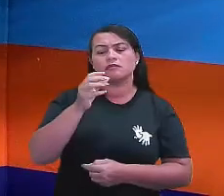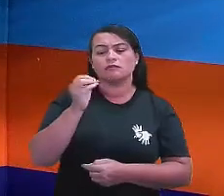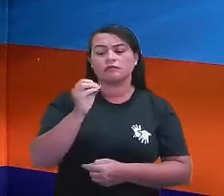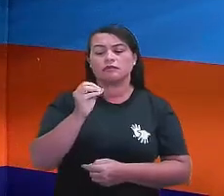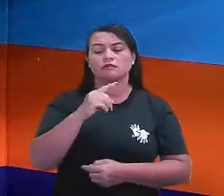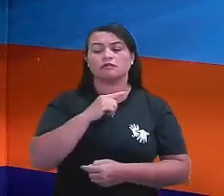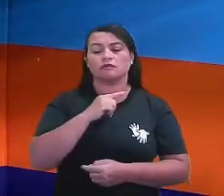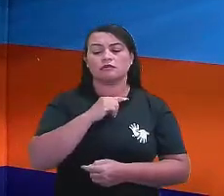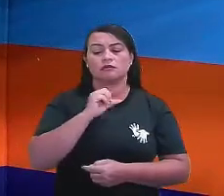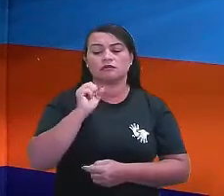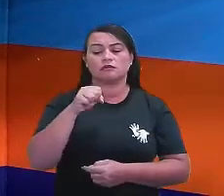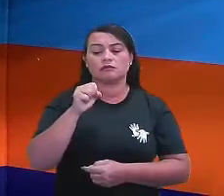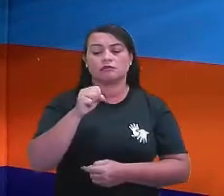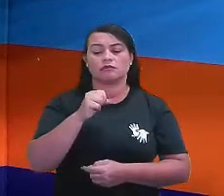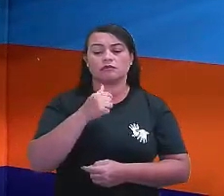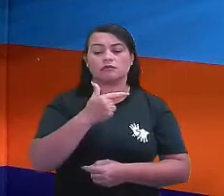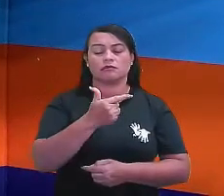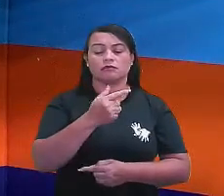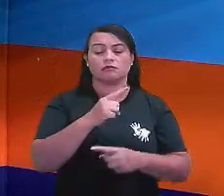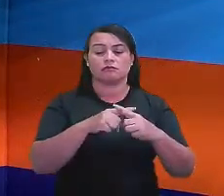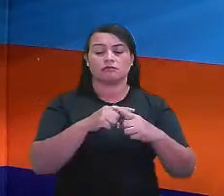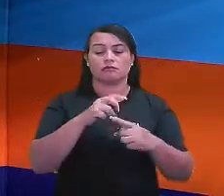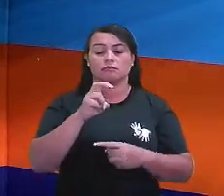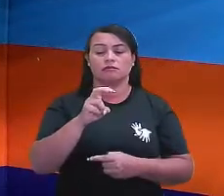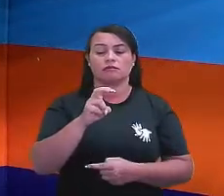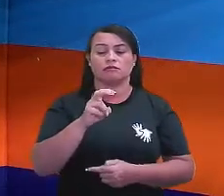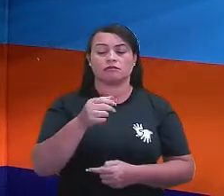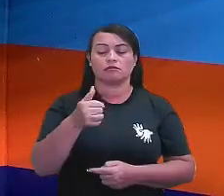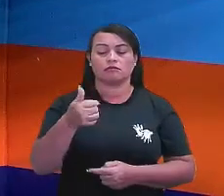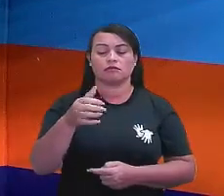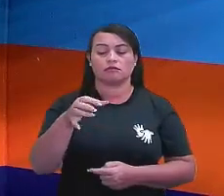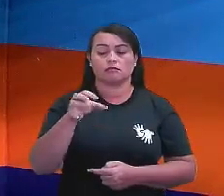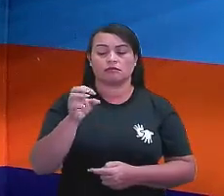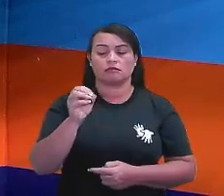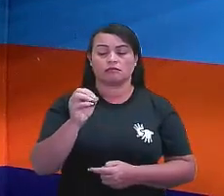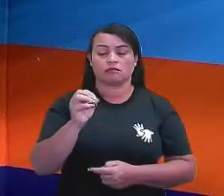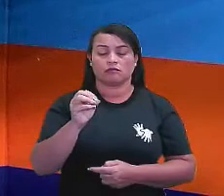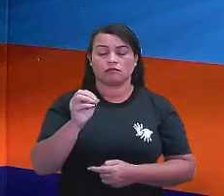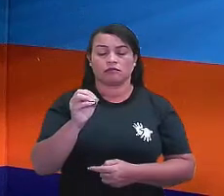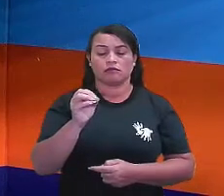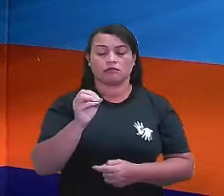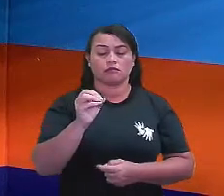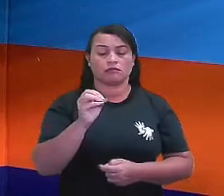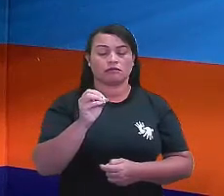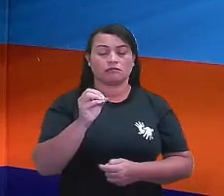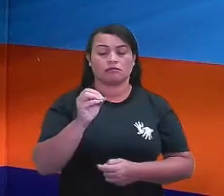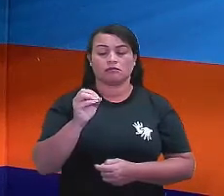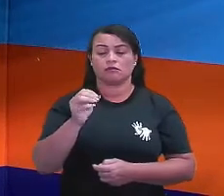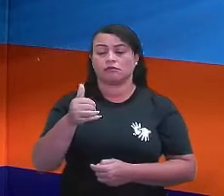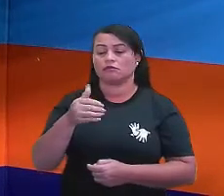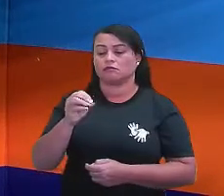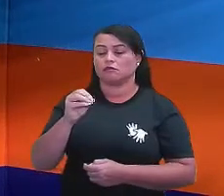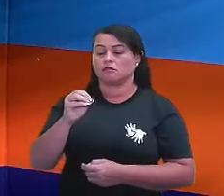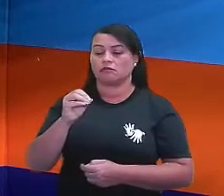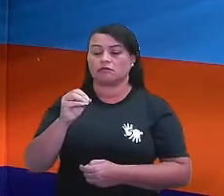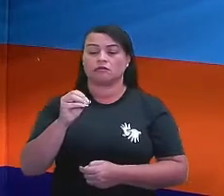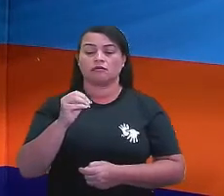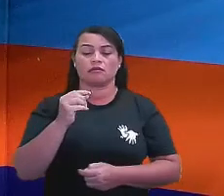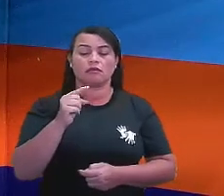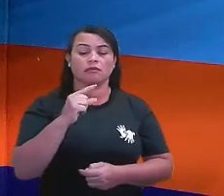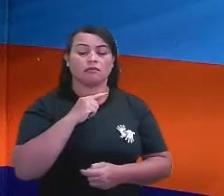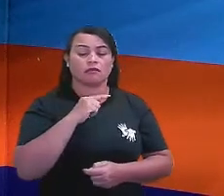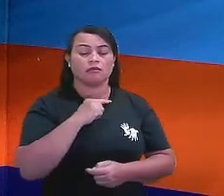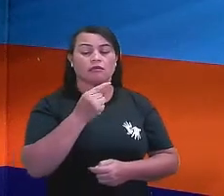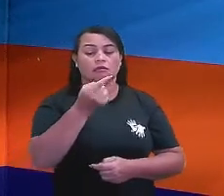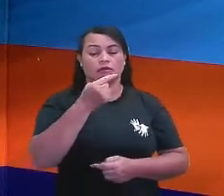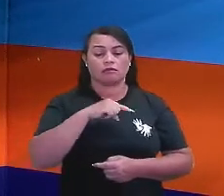Tem aqui, ó, 2 vezes 5, 10. Então, eu já boto 5 aqui. 2 vezes 5, 10. Aí, repete